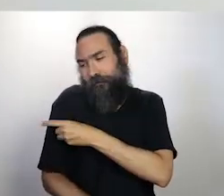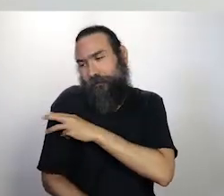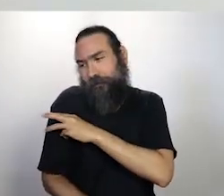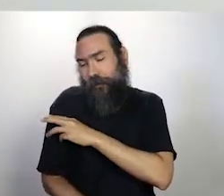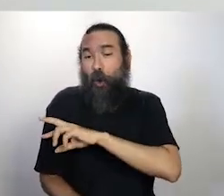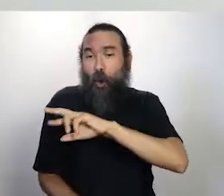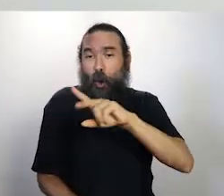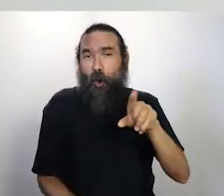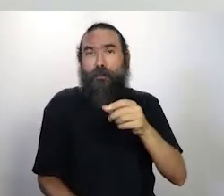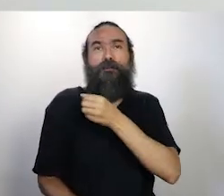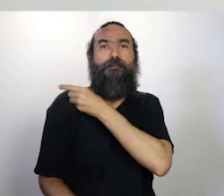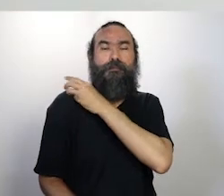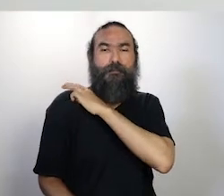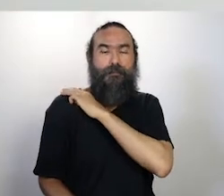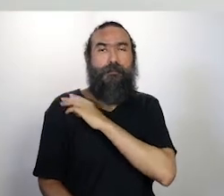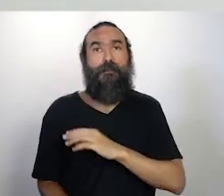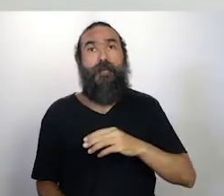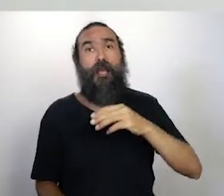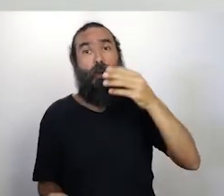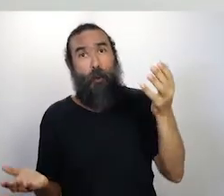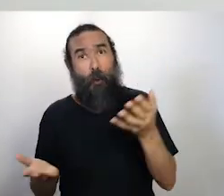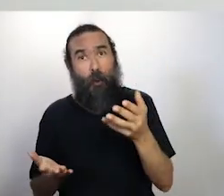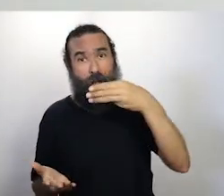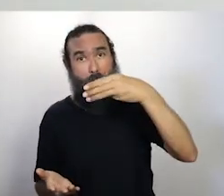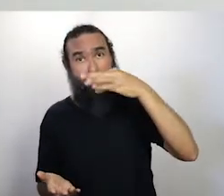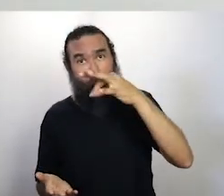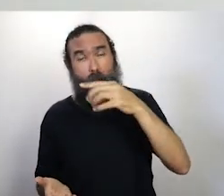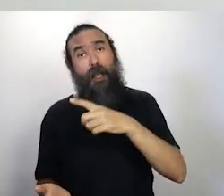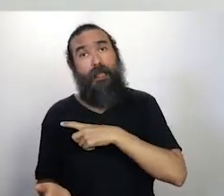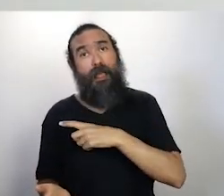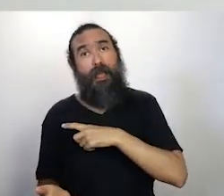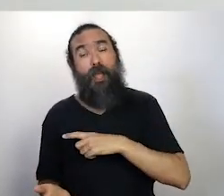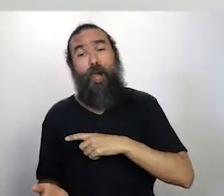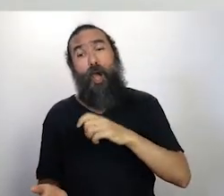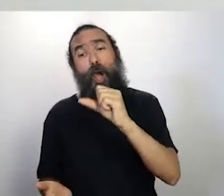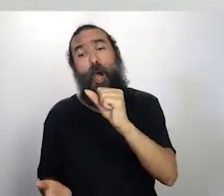Sul, ele tem indígenas aldeados, 80 mil